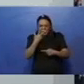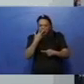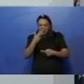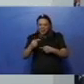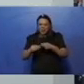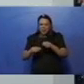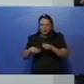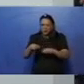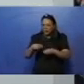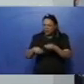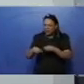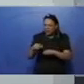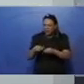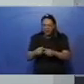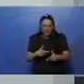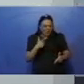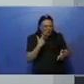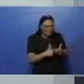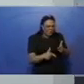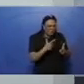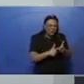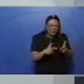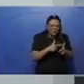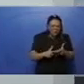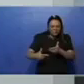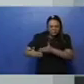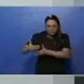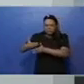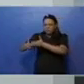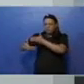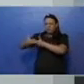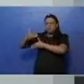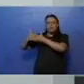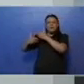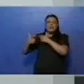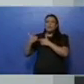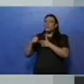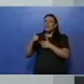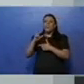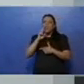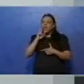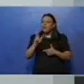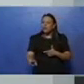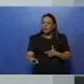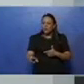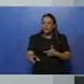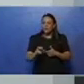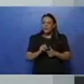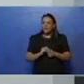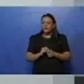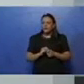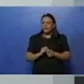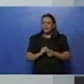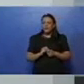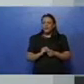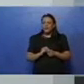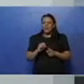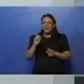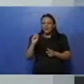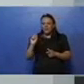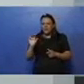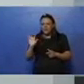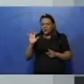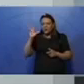com frustrações, com recuos, com avanços, mas sem desfecho. Isso é o que acontece quando nós lemos